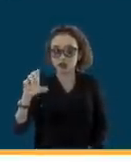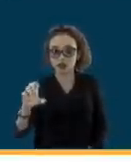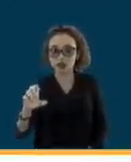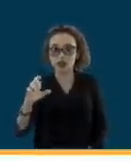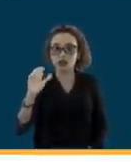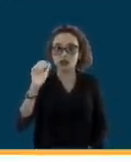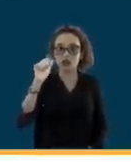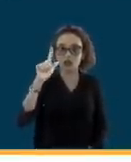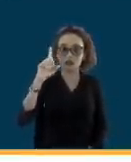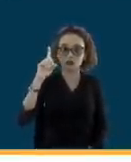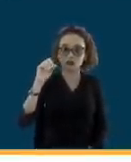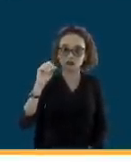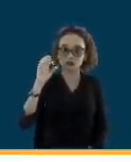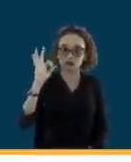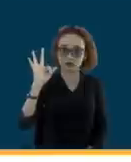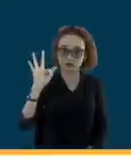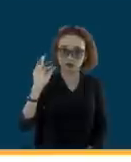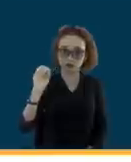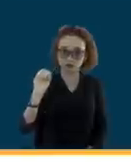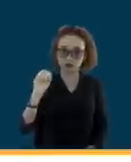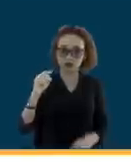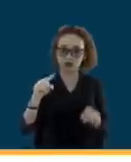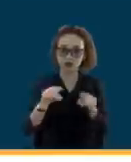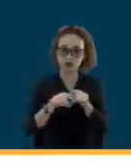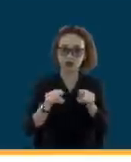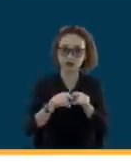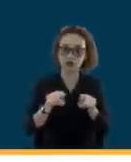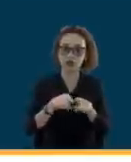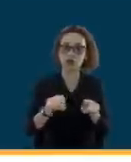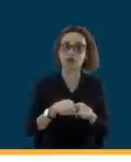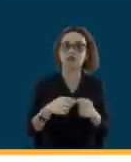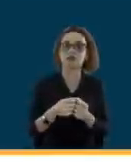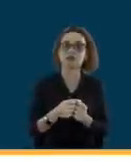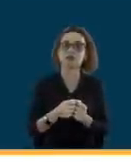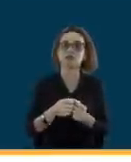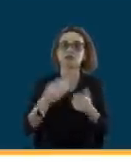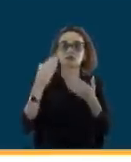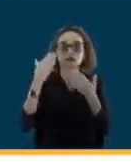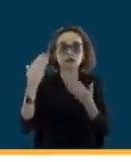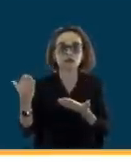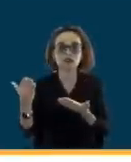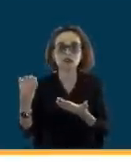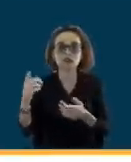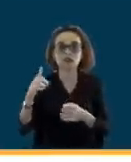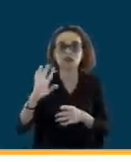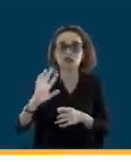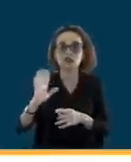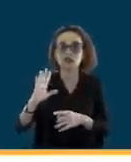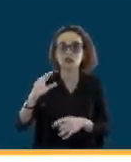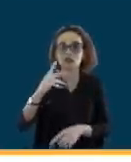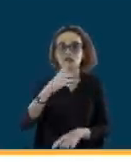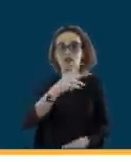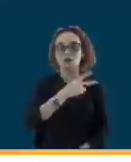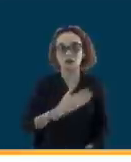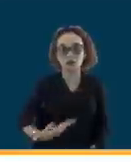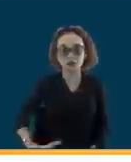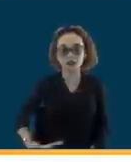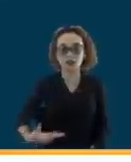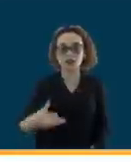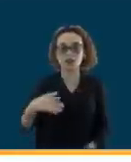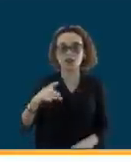a Articulação Emergência Cultural através do Célio Turino, cumprimentar a presidenta do Fórum de